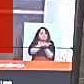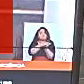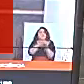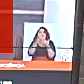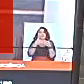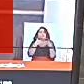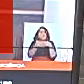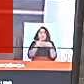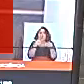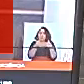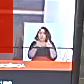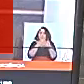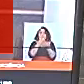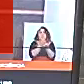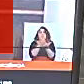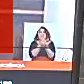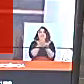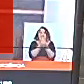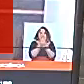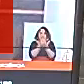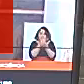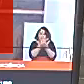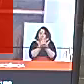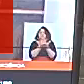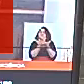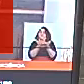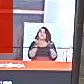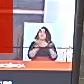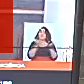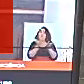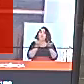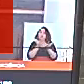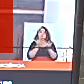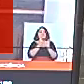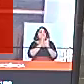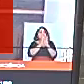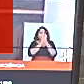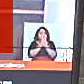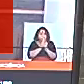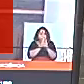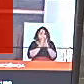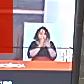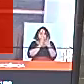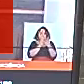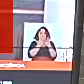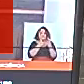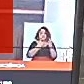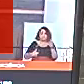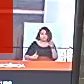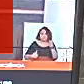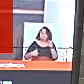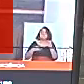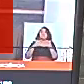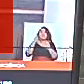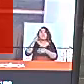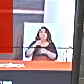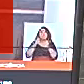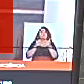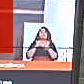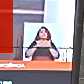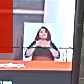sejam constatadas. Hoje as denúncias em relação a serviços públicos no Estado estão concentrados nos canais